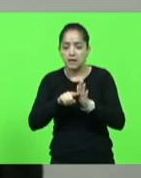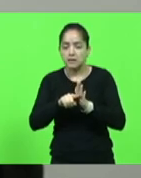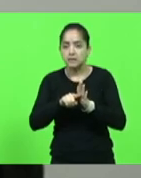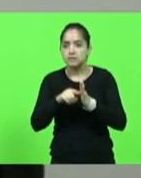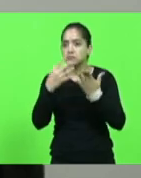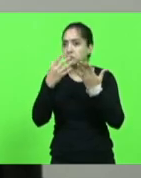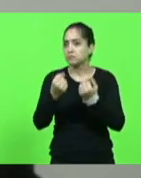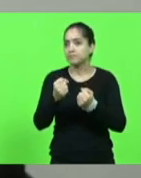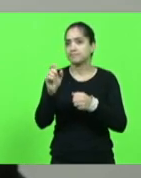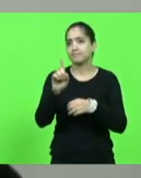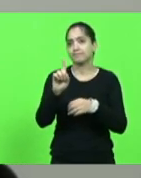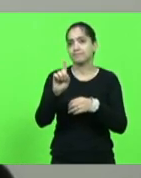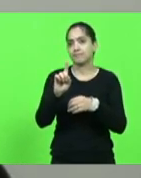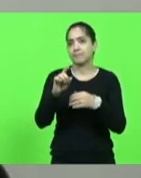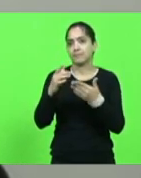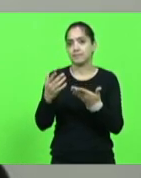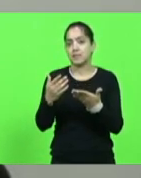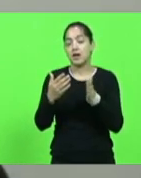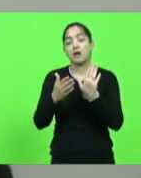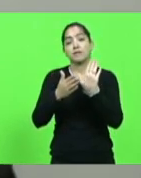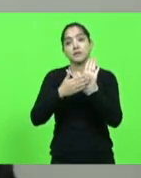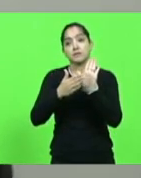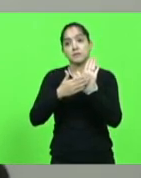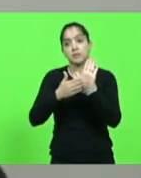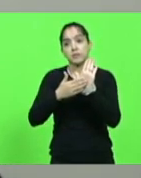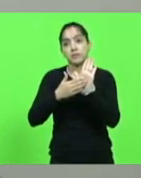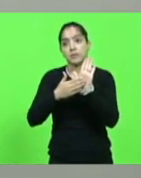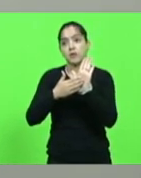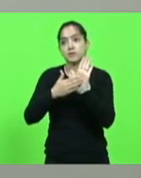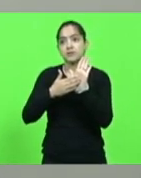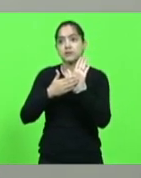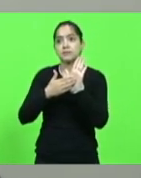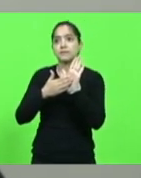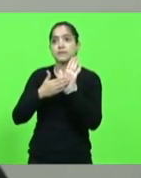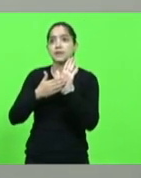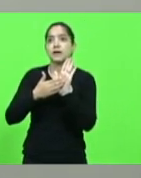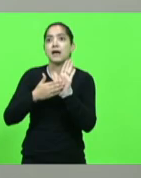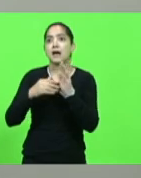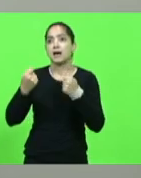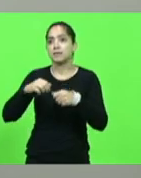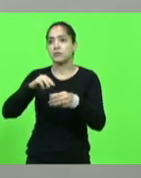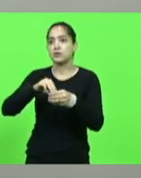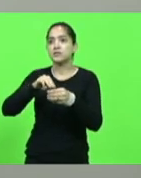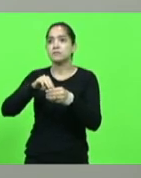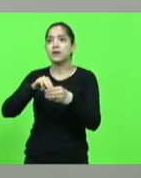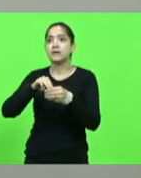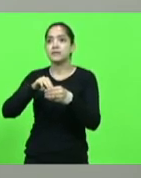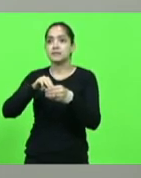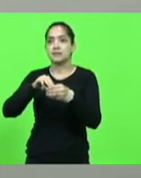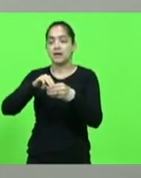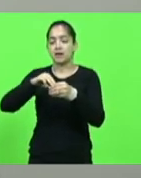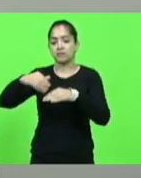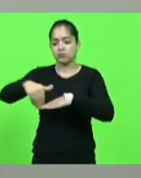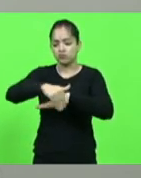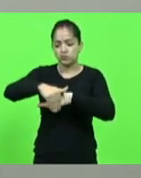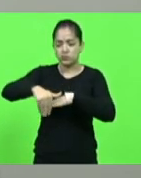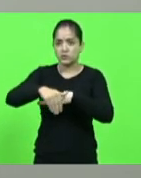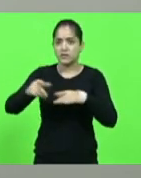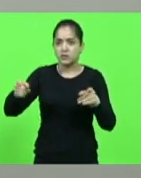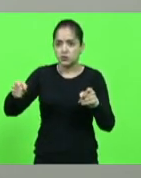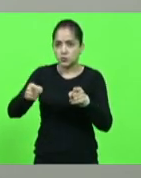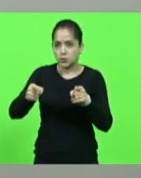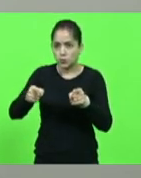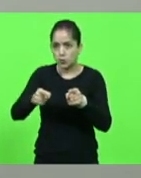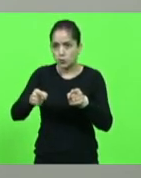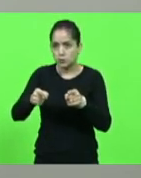urbana. Daí fazem uma proposta, não, que municipalize. Vai municipalizar um trechinho? Um